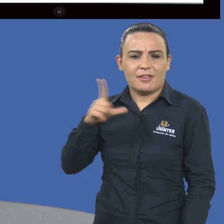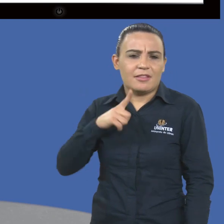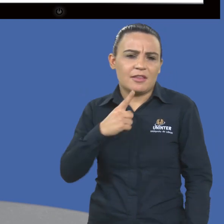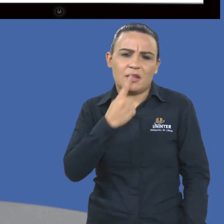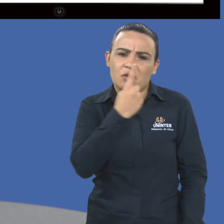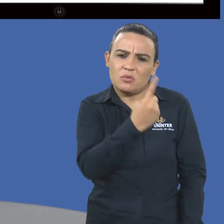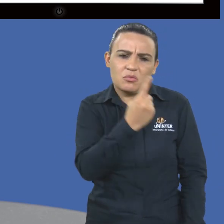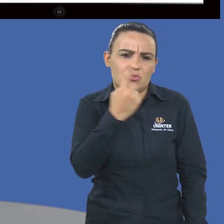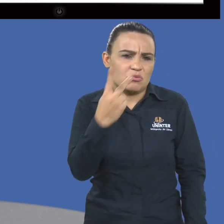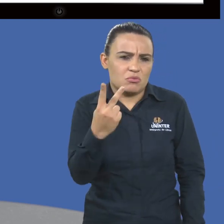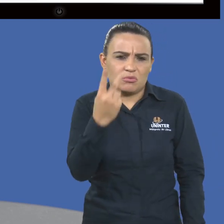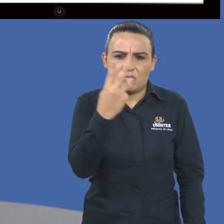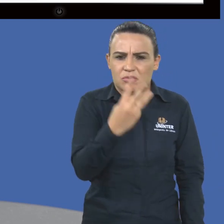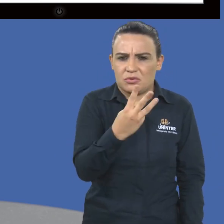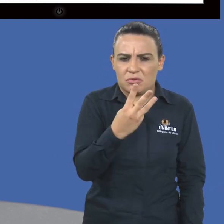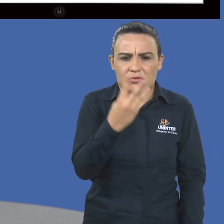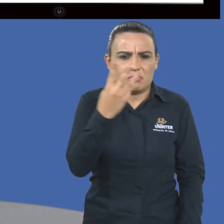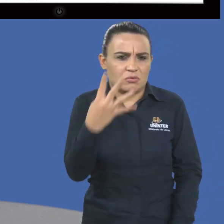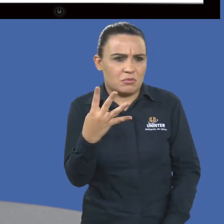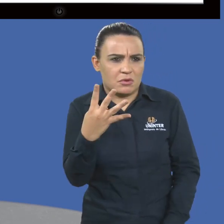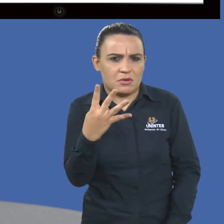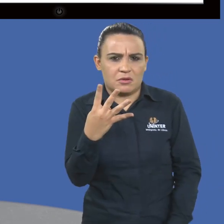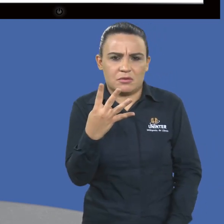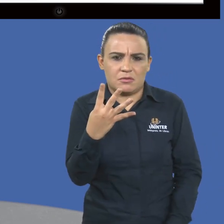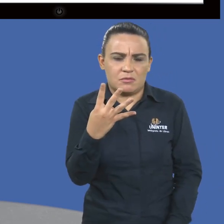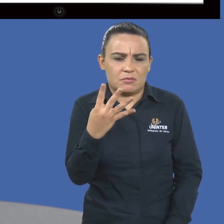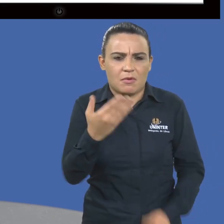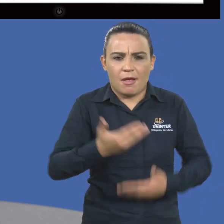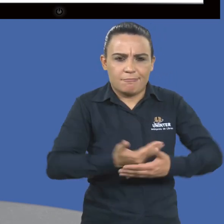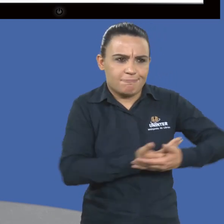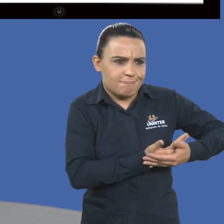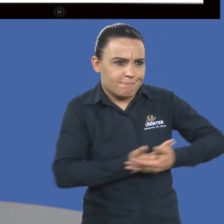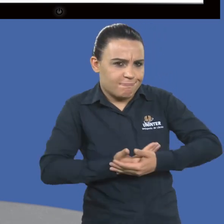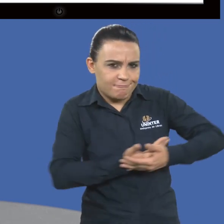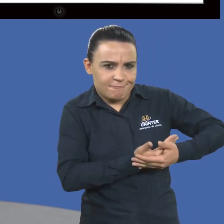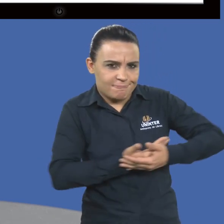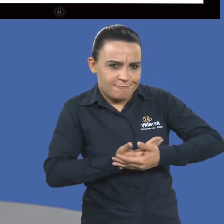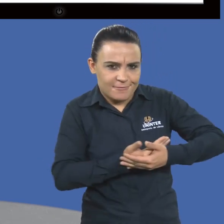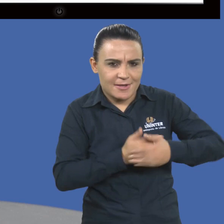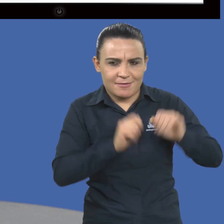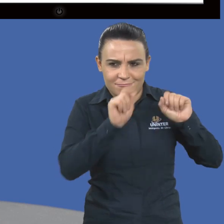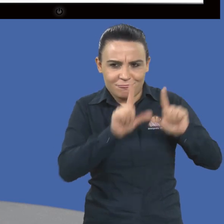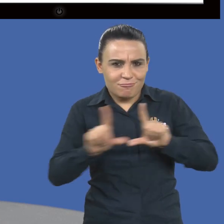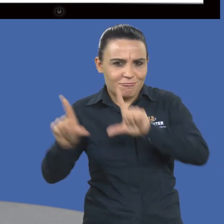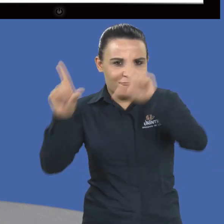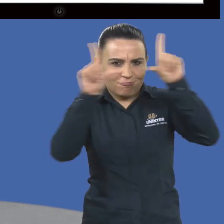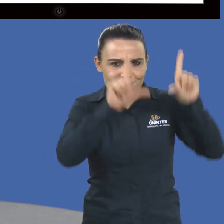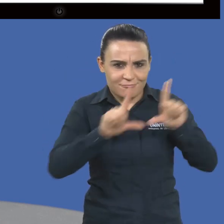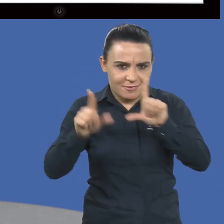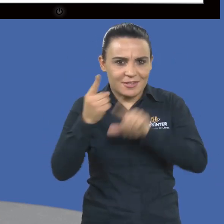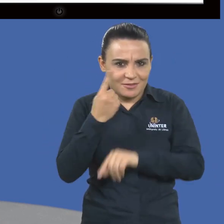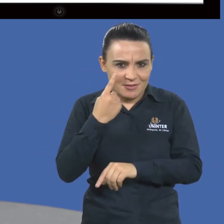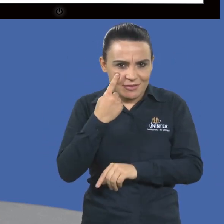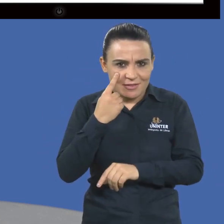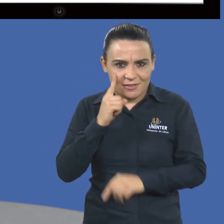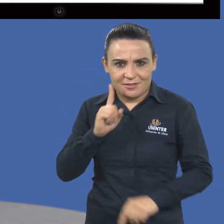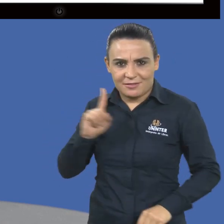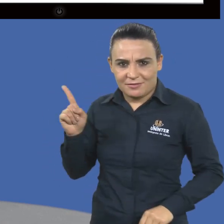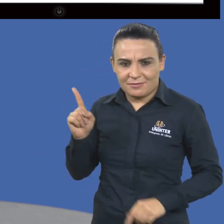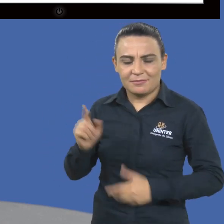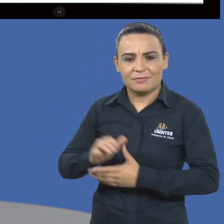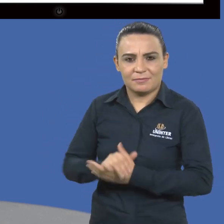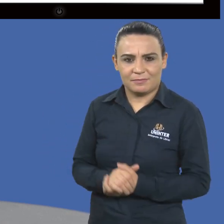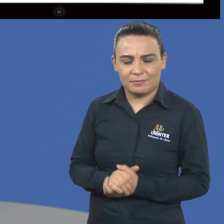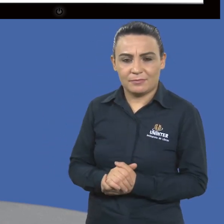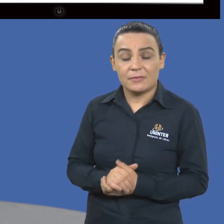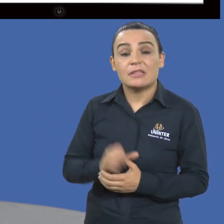prancha, tem 1, 2, 3, 4 nenês, né? Eu não